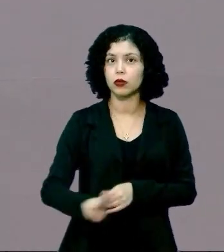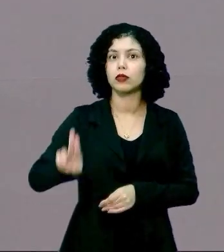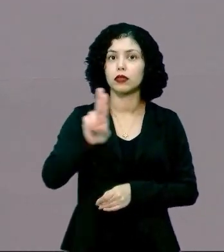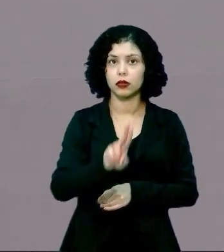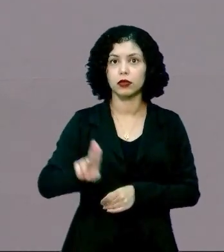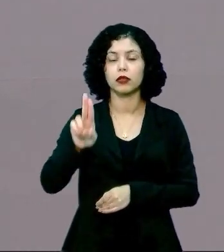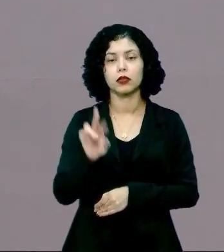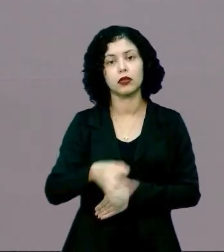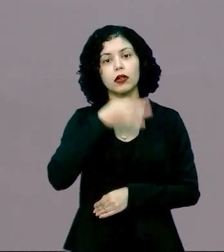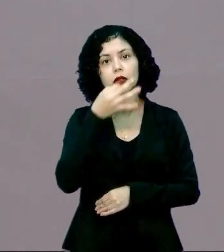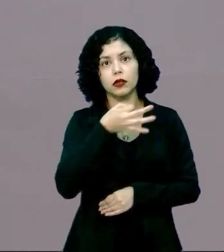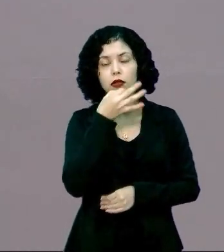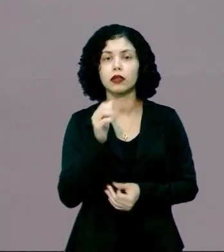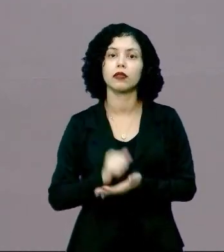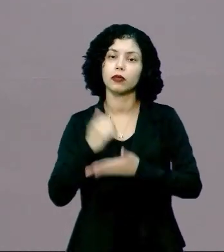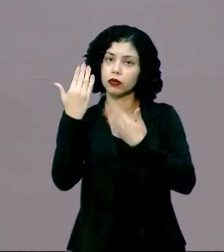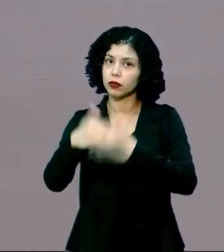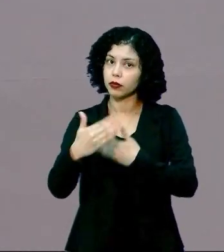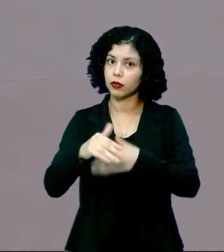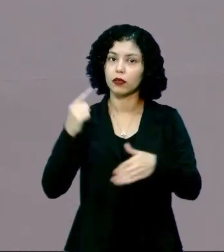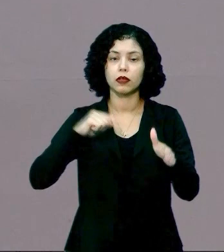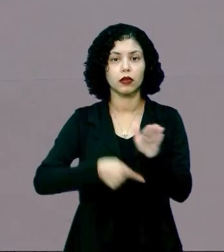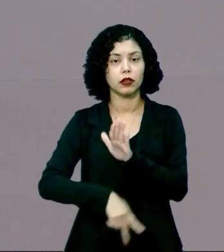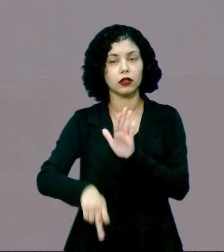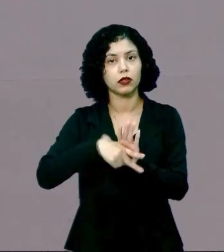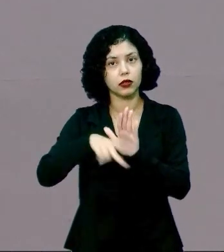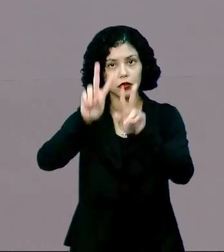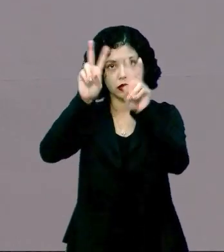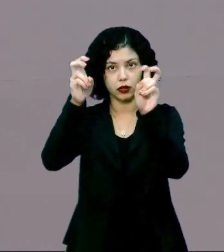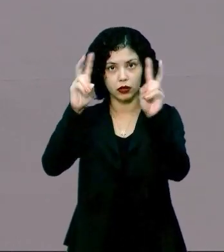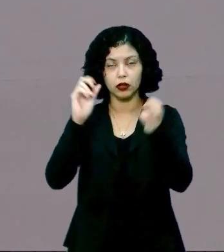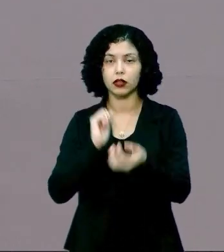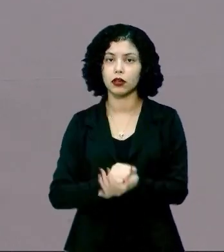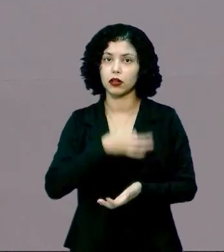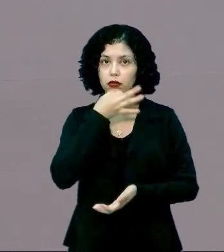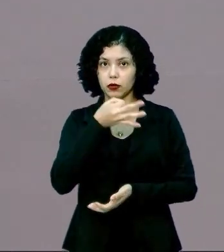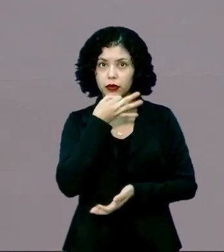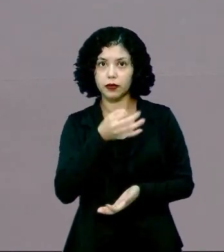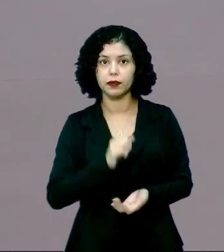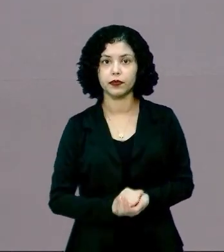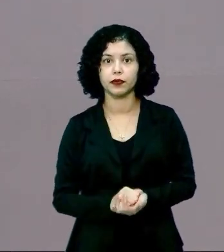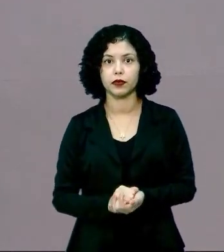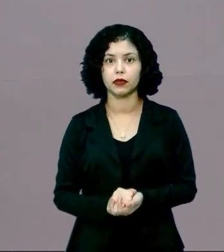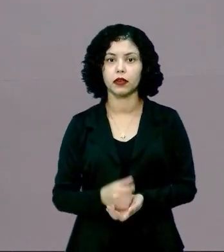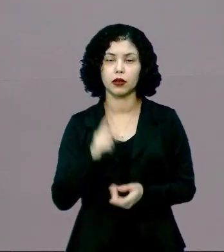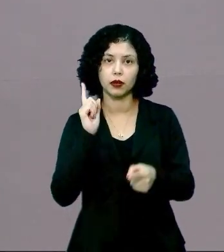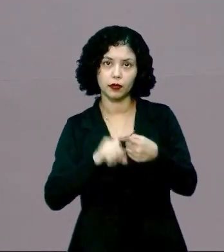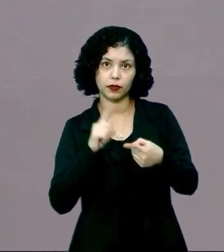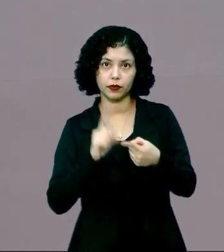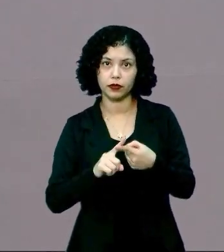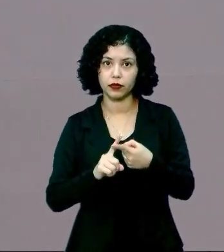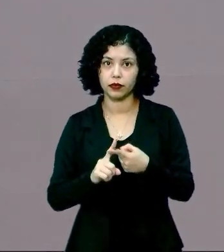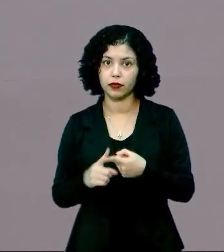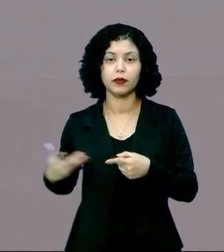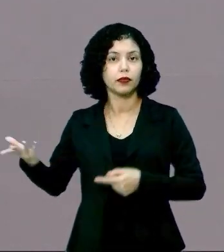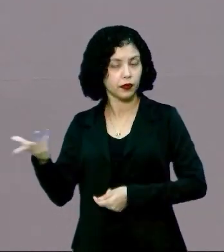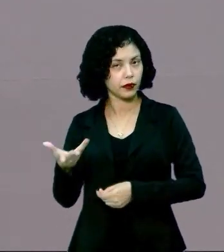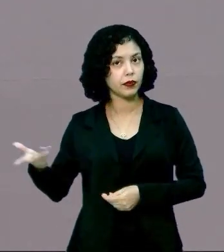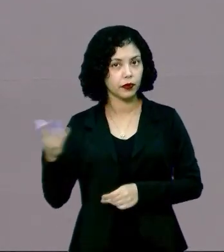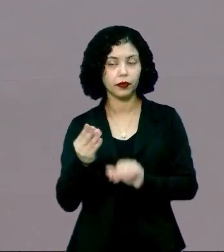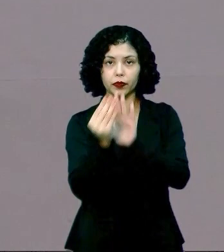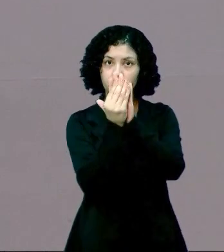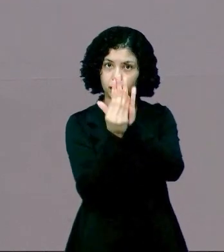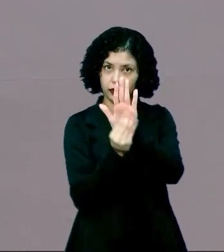utilizaram argumentos de provas dentro lá do seu texto, na sua argumentação. Porque elas se basearam nos